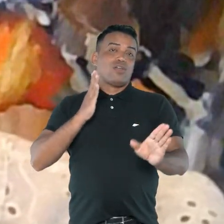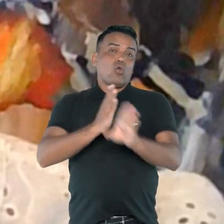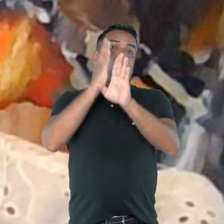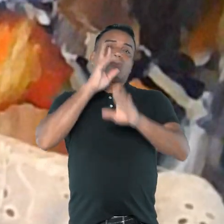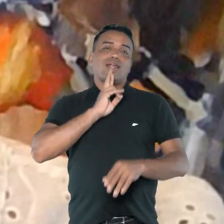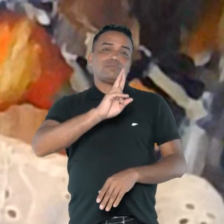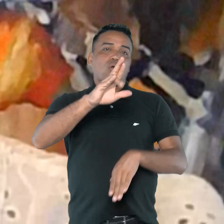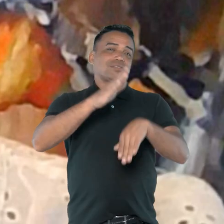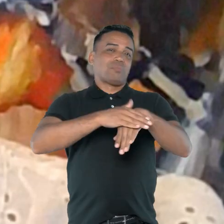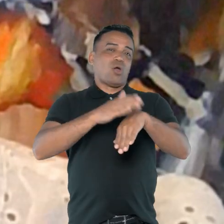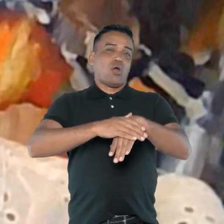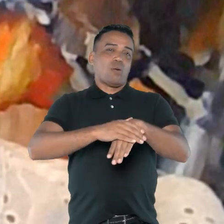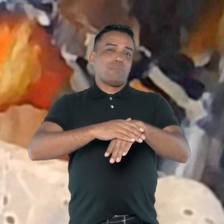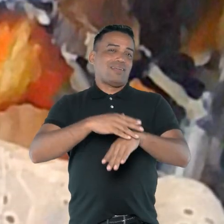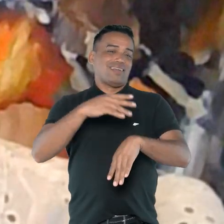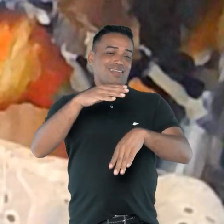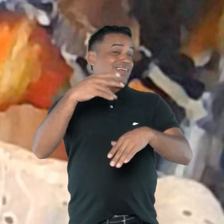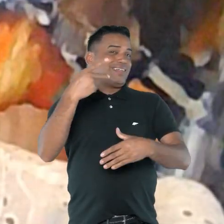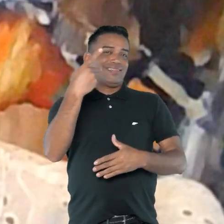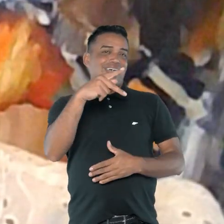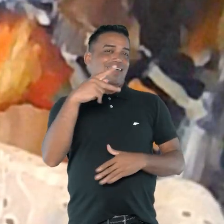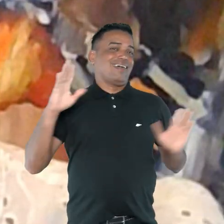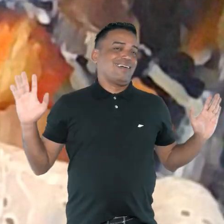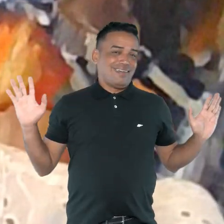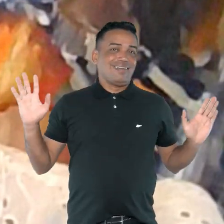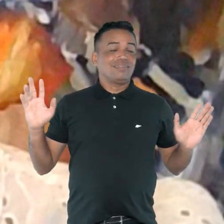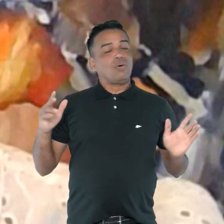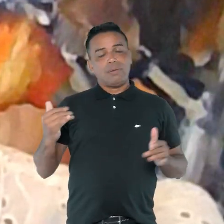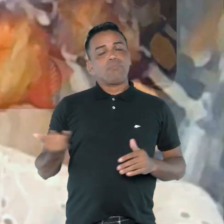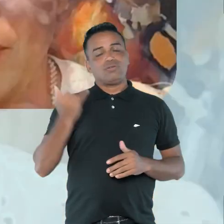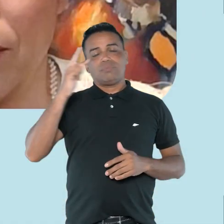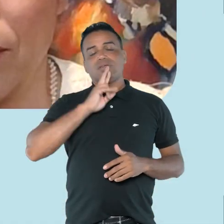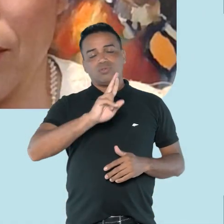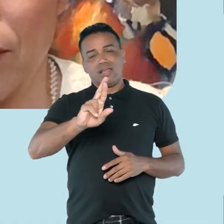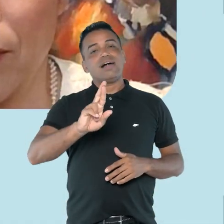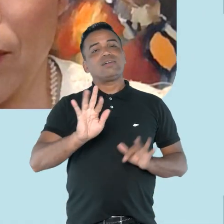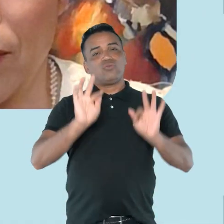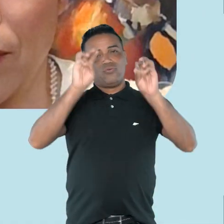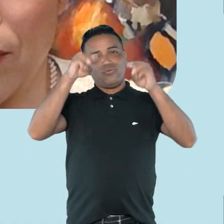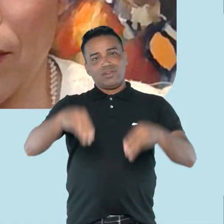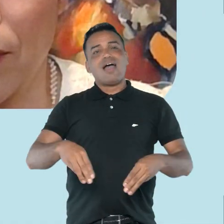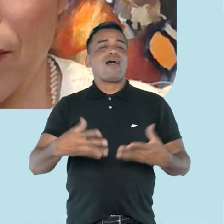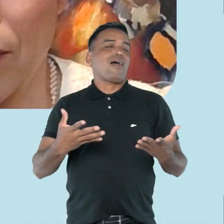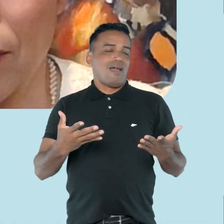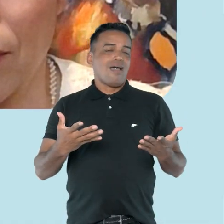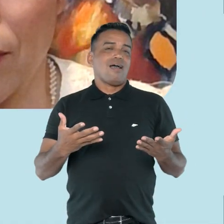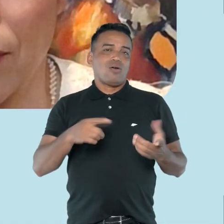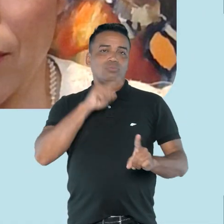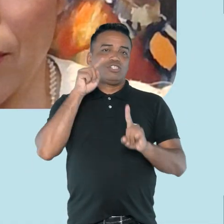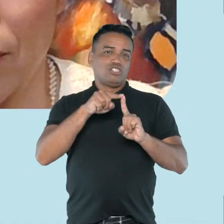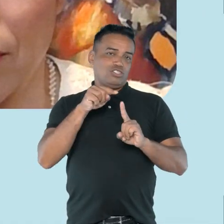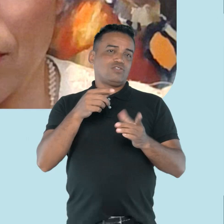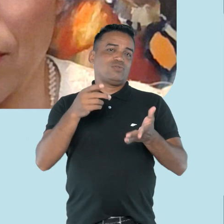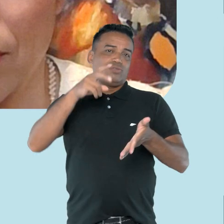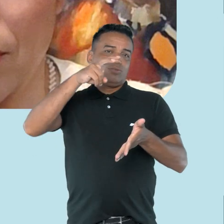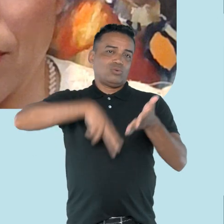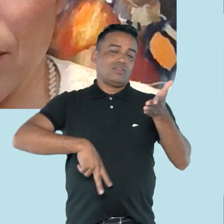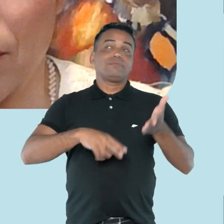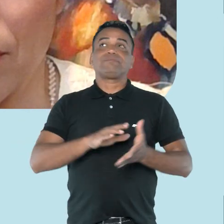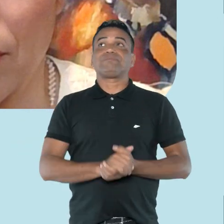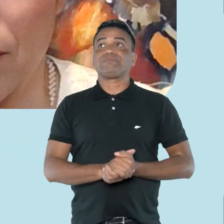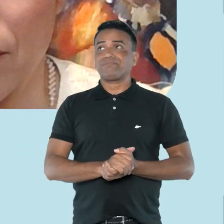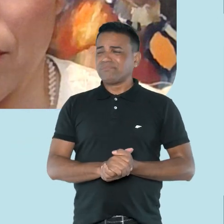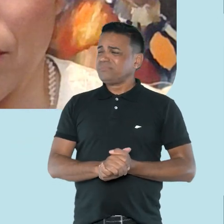porque eu acho que é importante para o resultado final. Você, você escreve logo aqui no início,